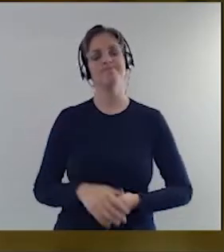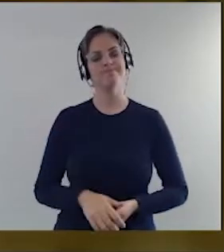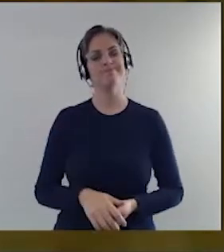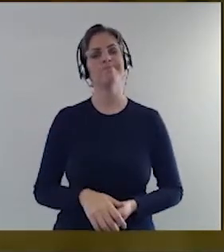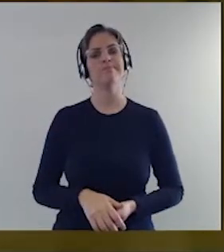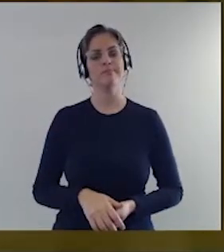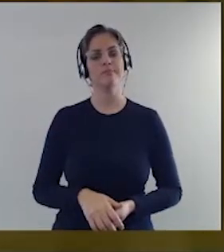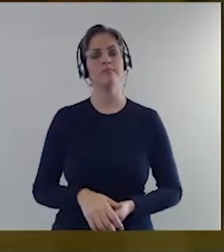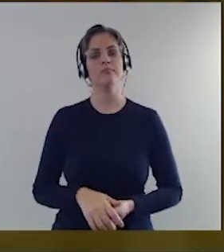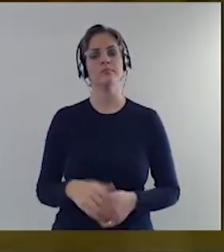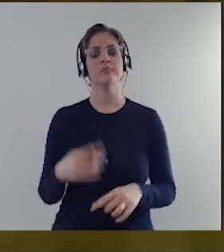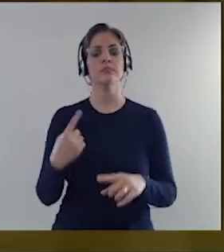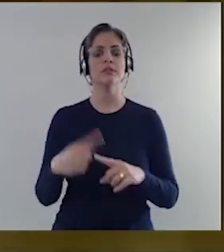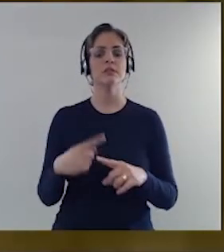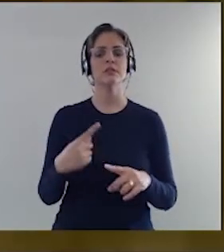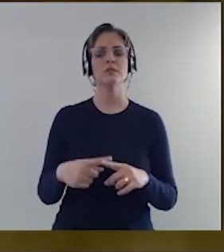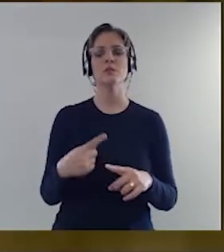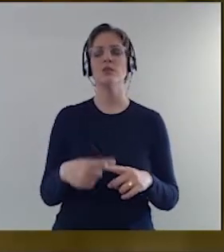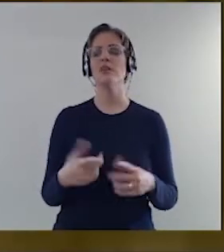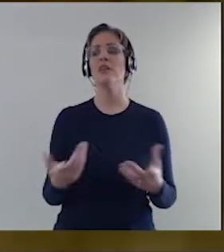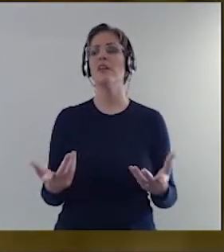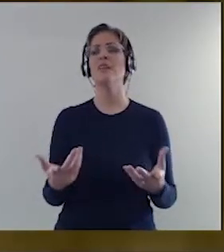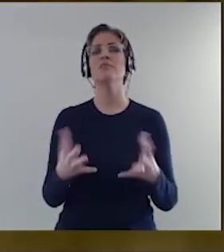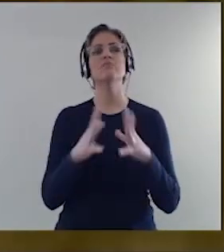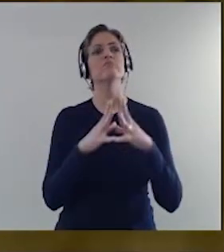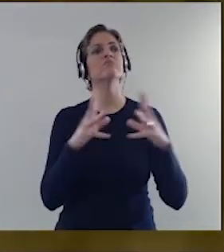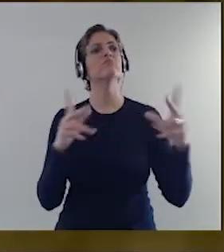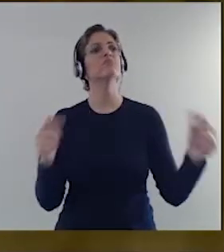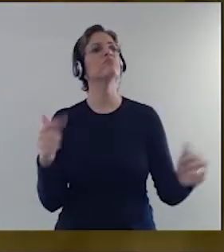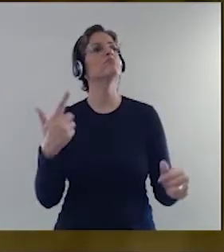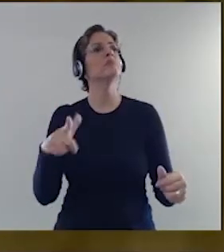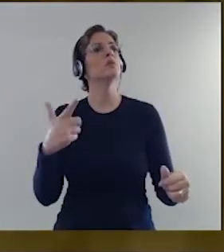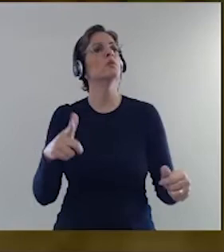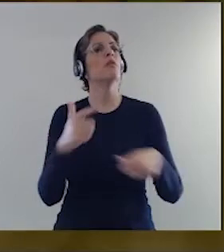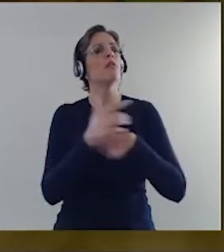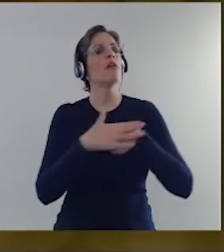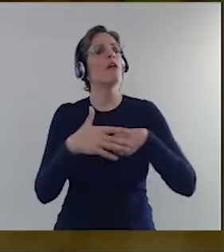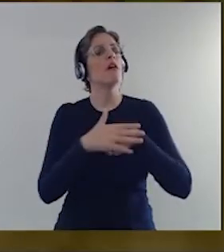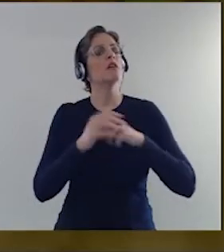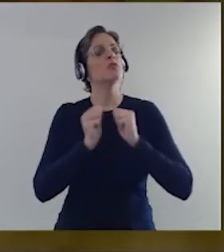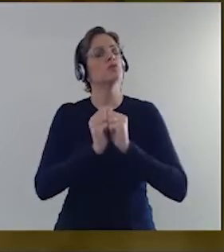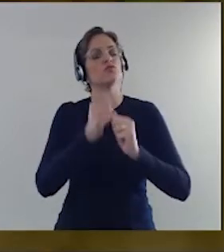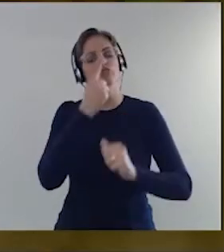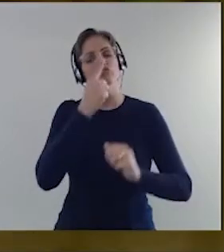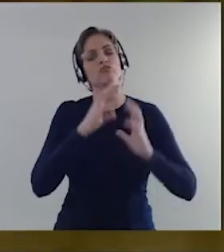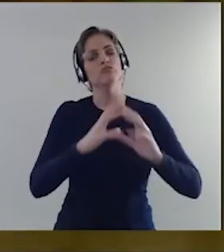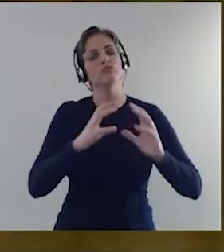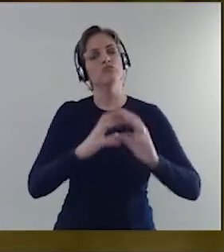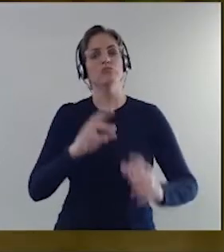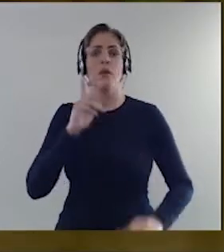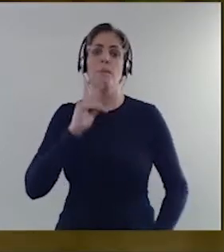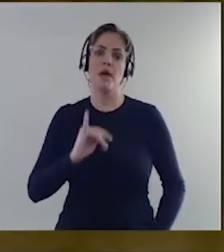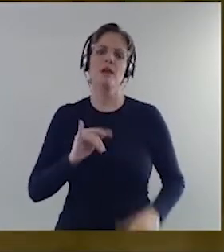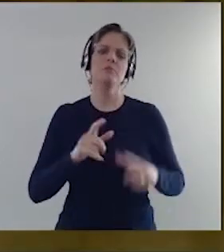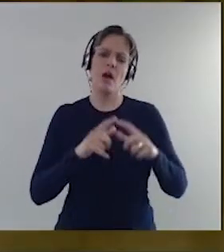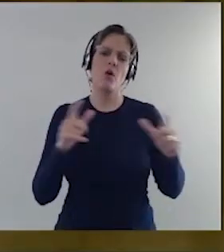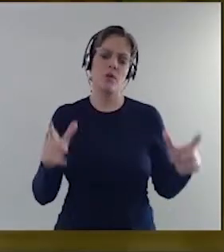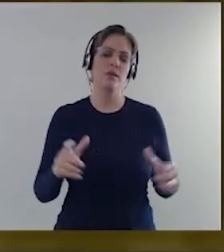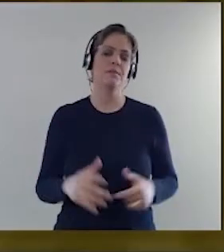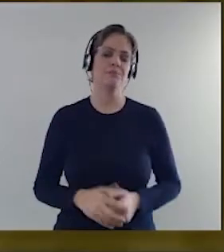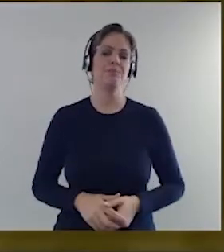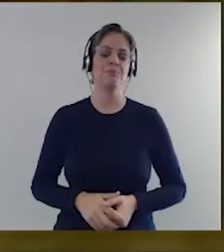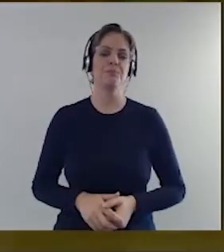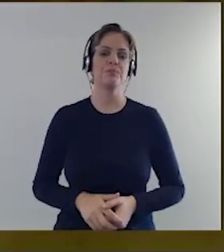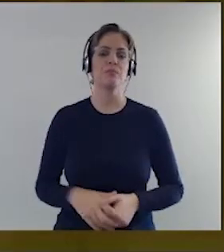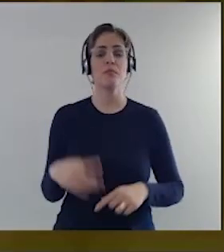viviam do convívio e do carinho paterno, como regra, pois estar